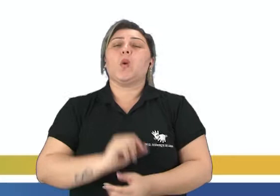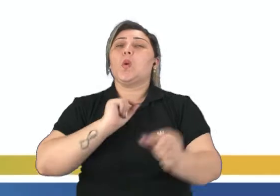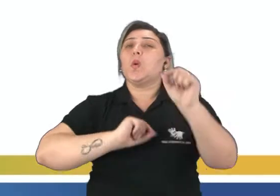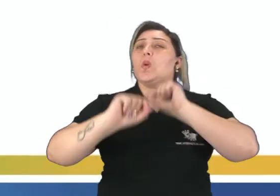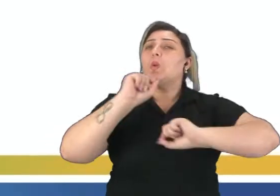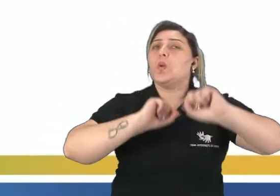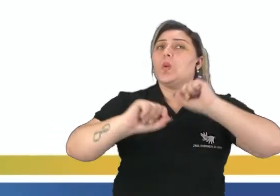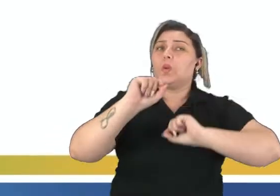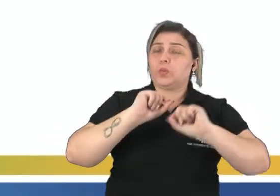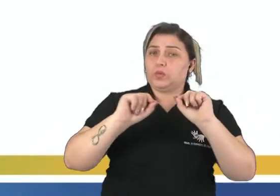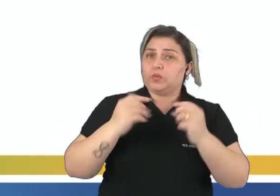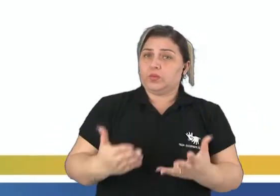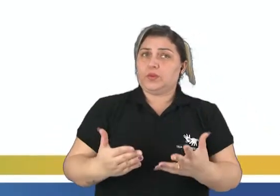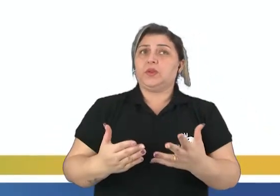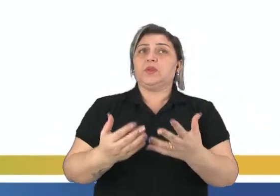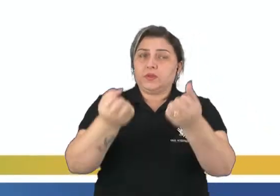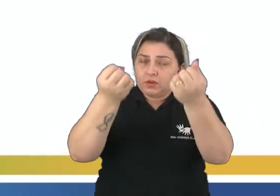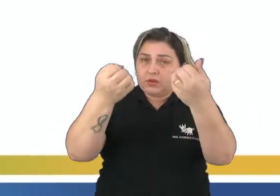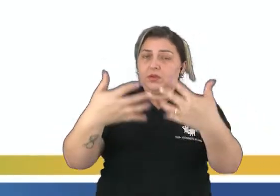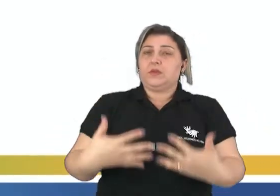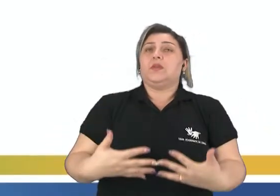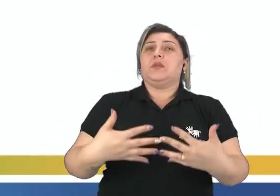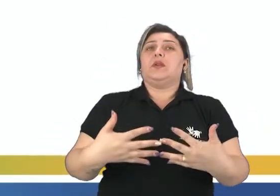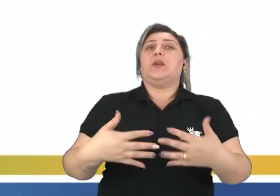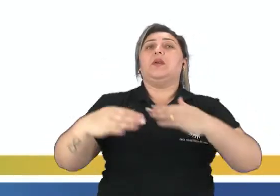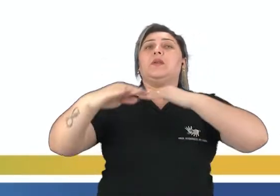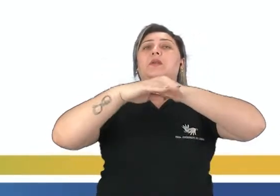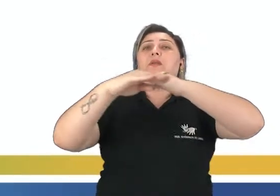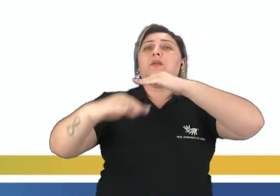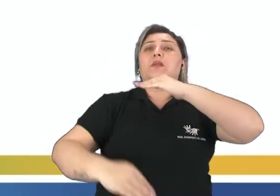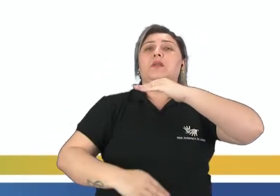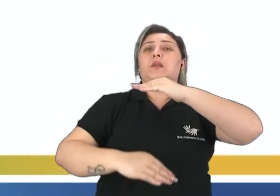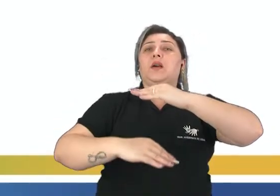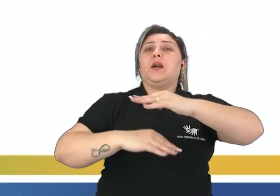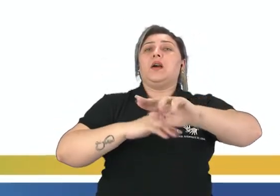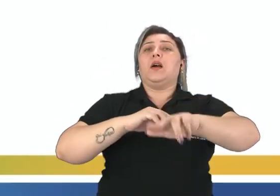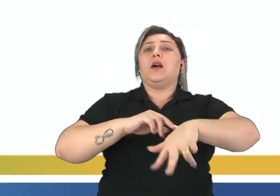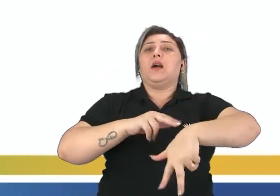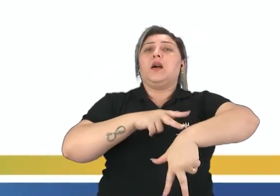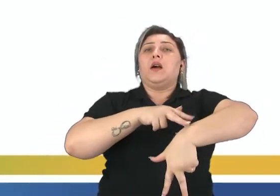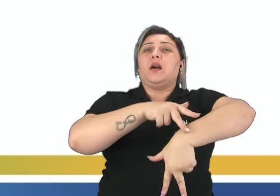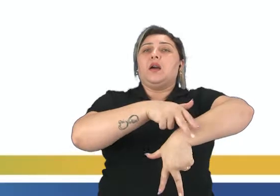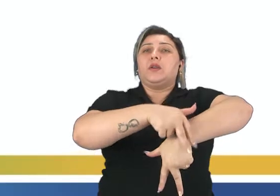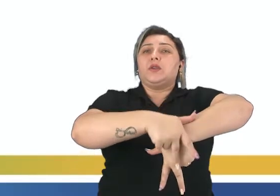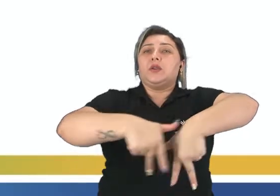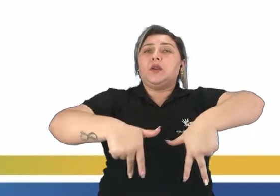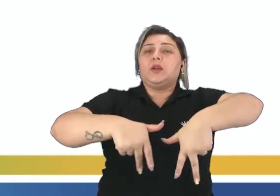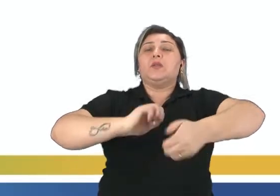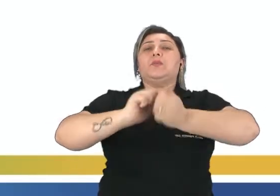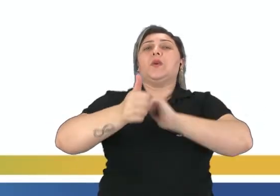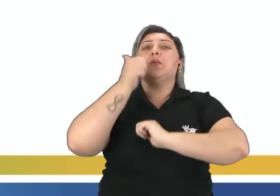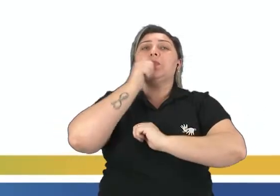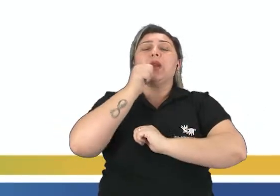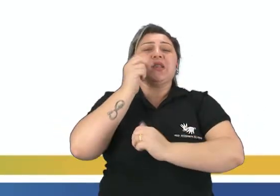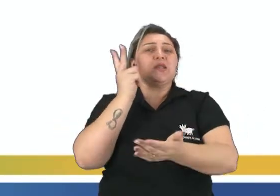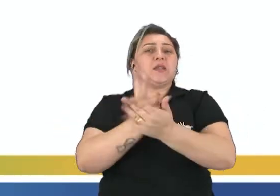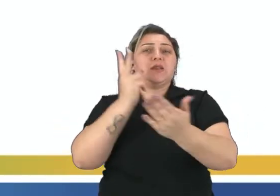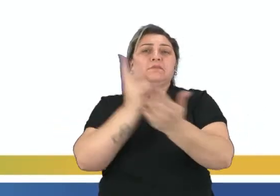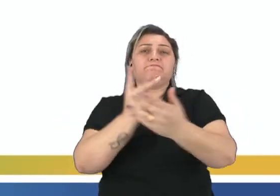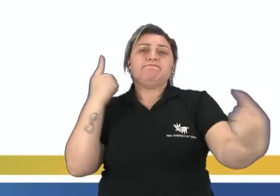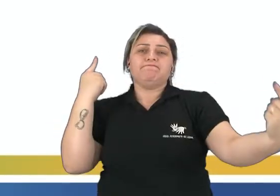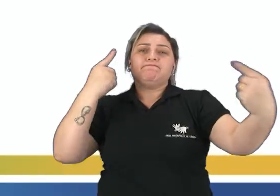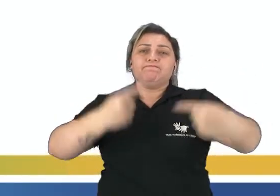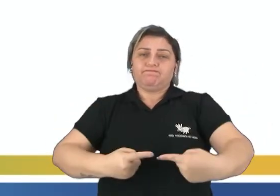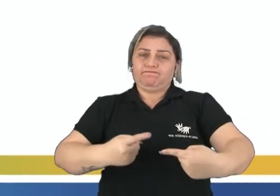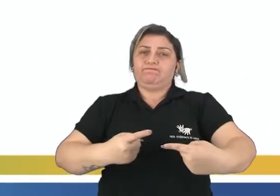os fatos nos contam sobre a desigualdade de gênero no esporte? Ser mulher sempre foi um desafio.